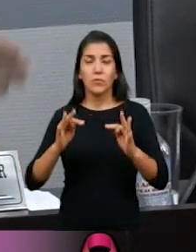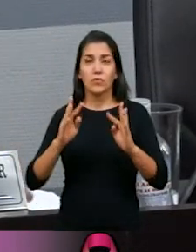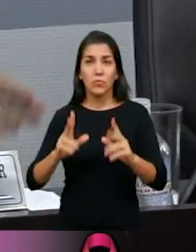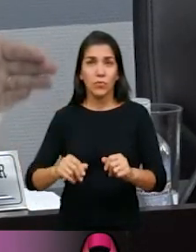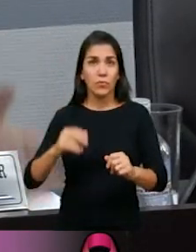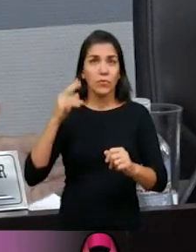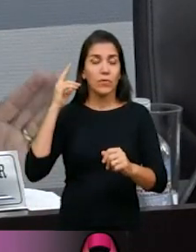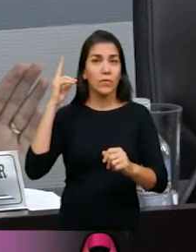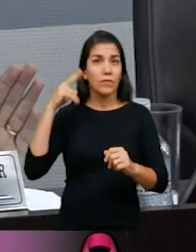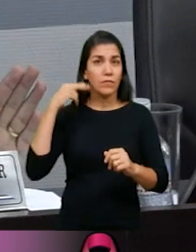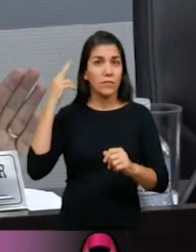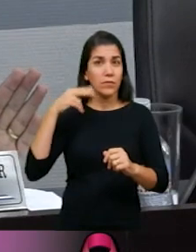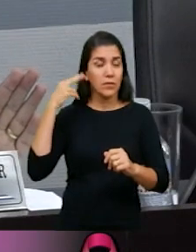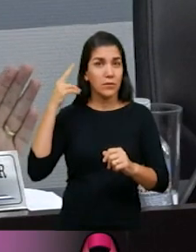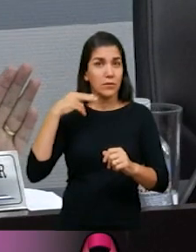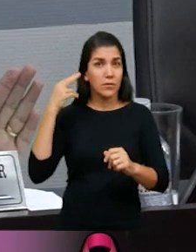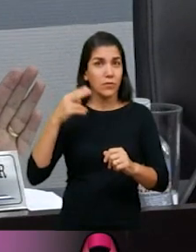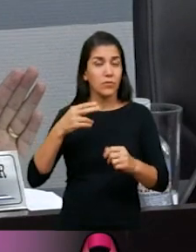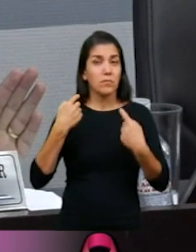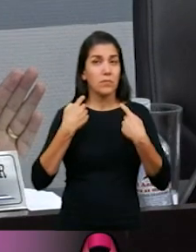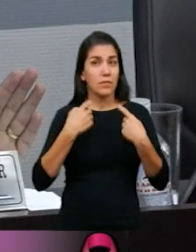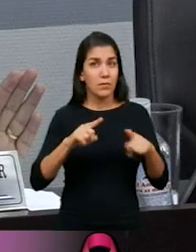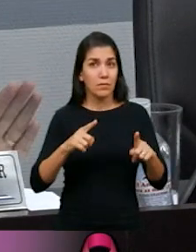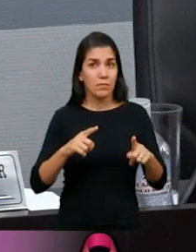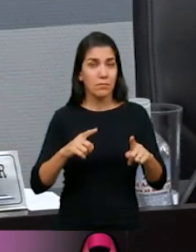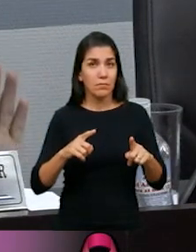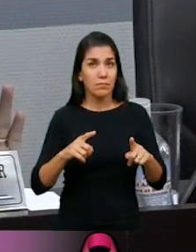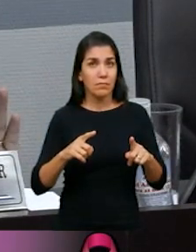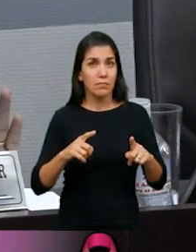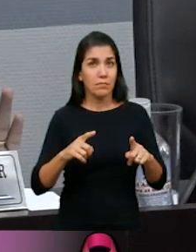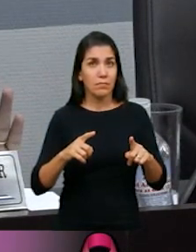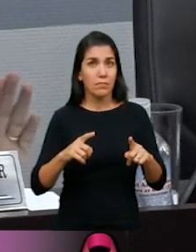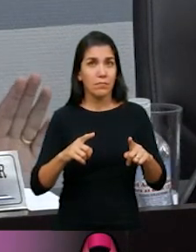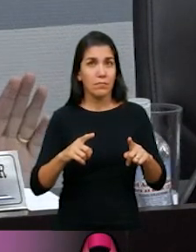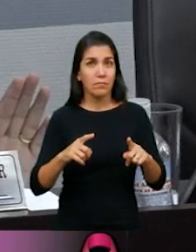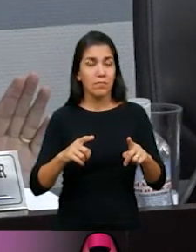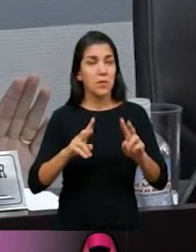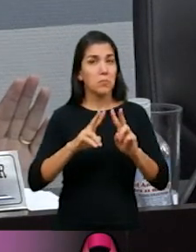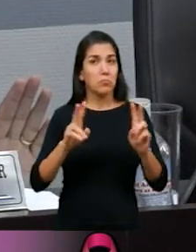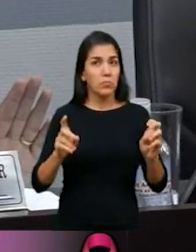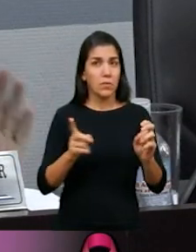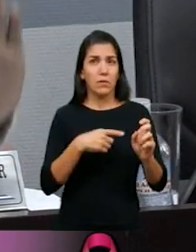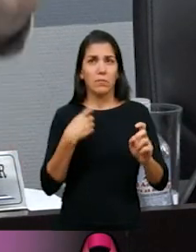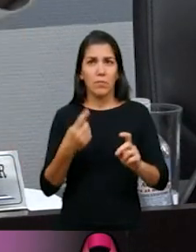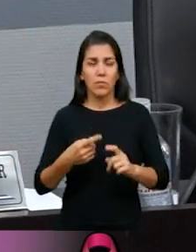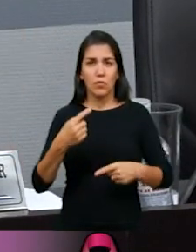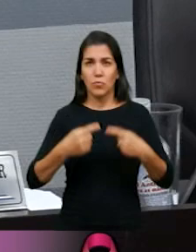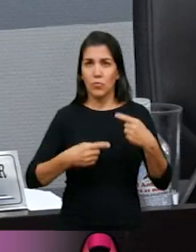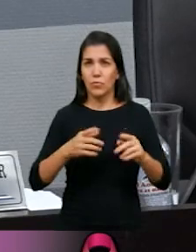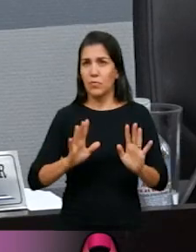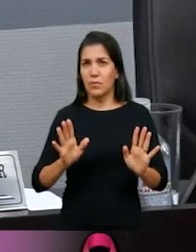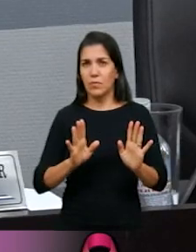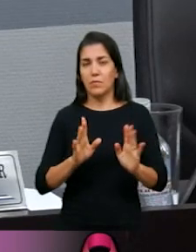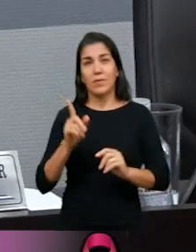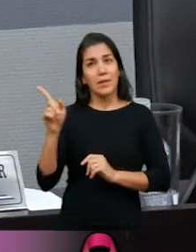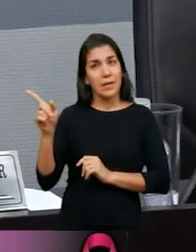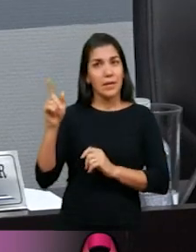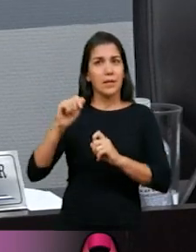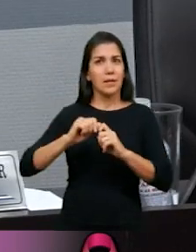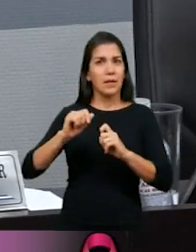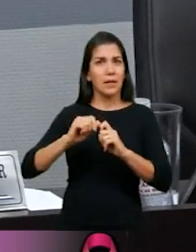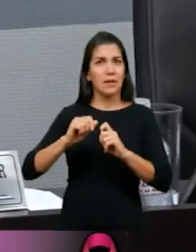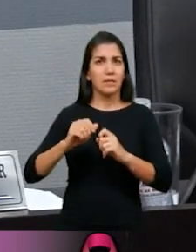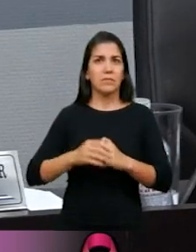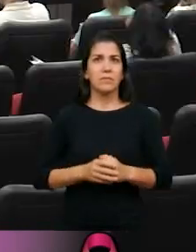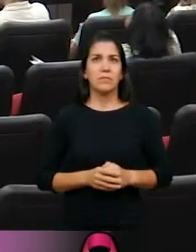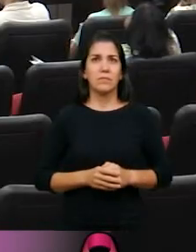sobre financiamento, aqui, empréstimo. Nós não estávamos falando sobre isso, entendeu? Então, ele que fugiu. Fale dele.